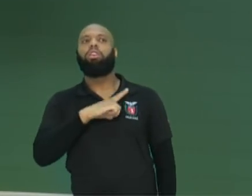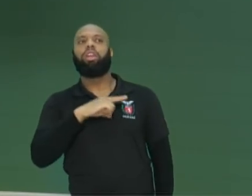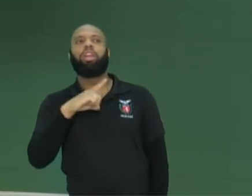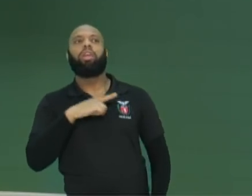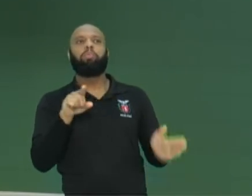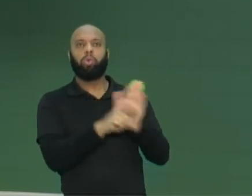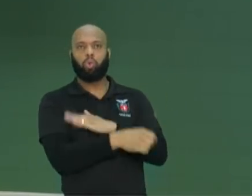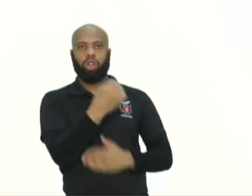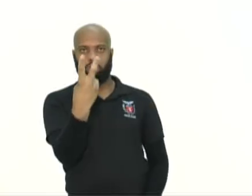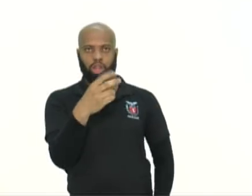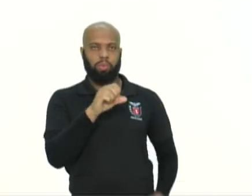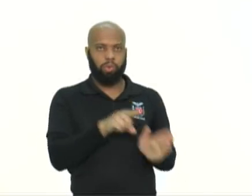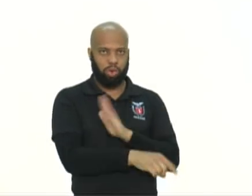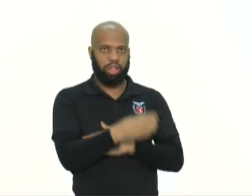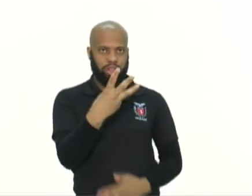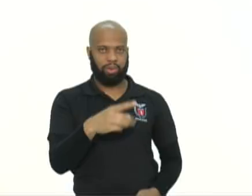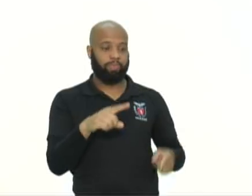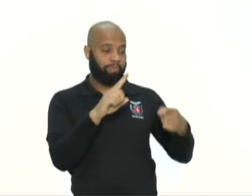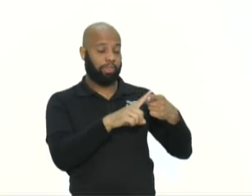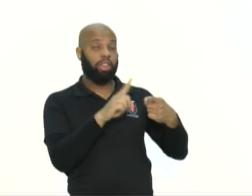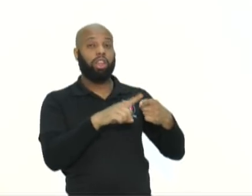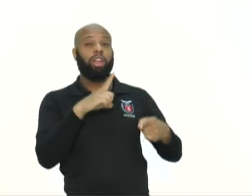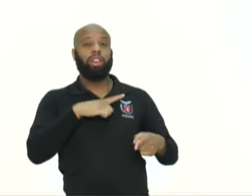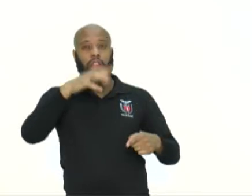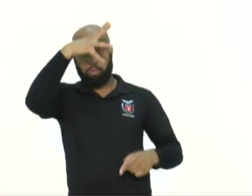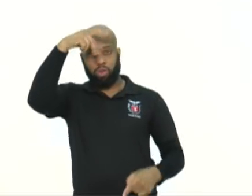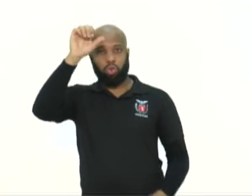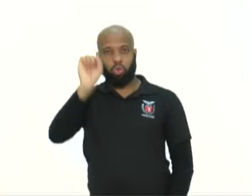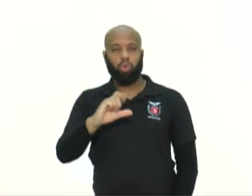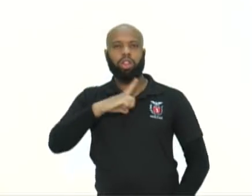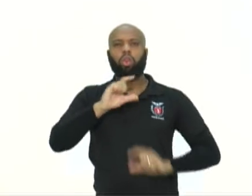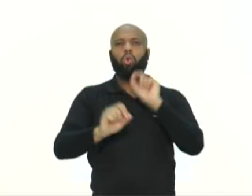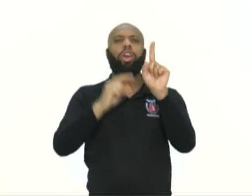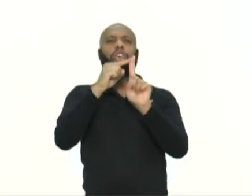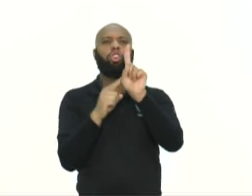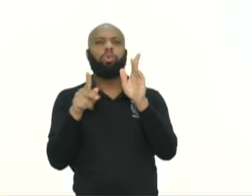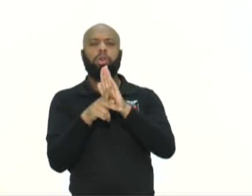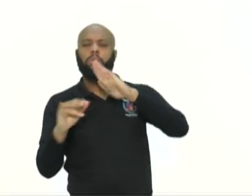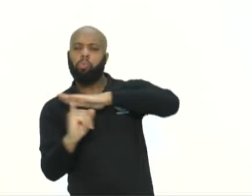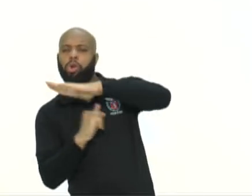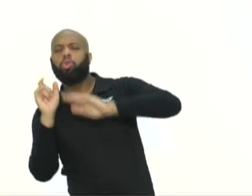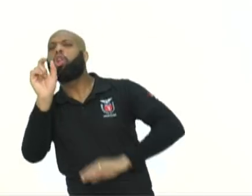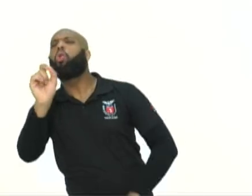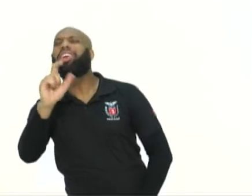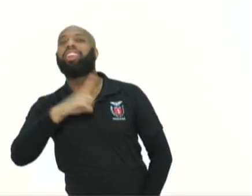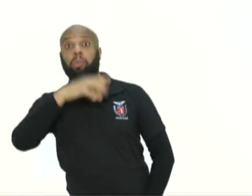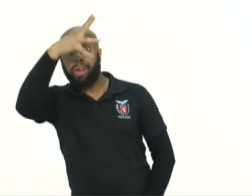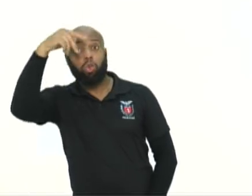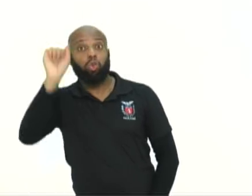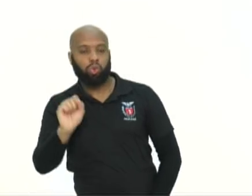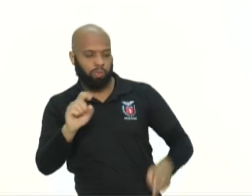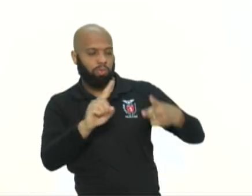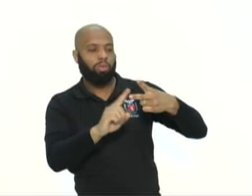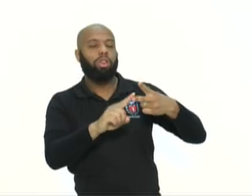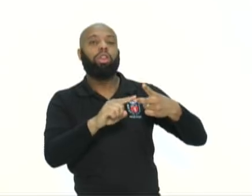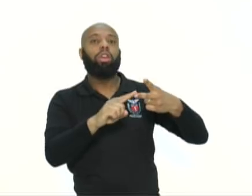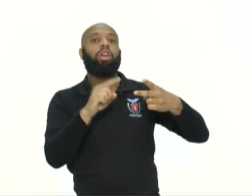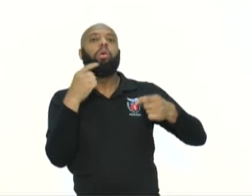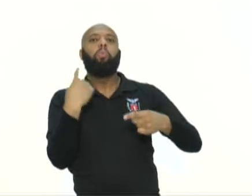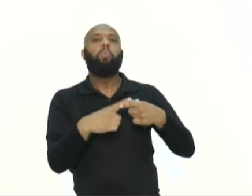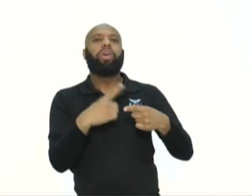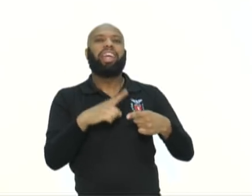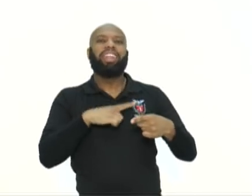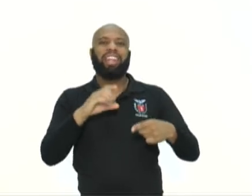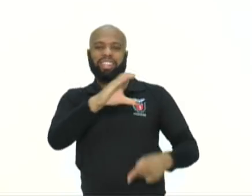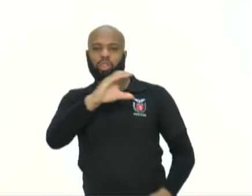duas perguntinhas. No Mato Grosso do Sul, destacam-se quais tipos de indústrias que nós falamos? E depois, por que as indústrias